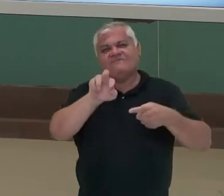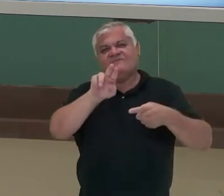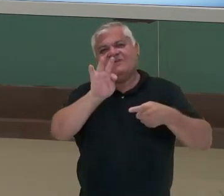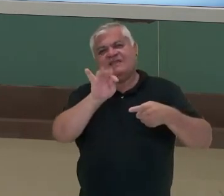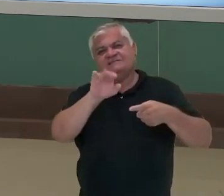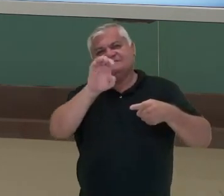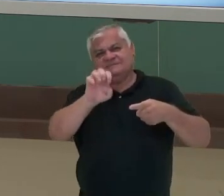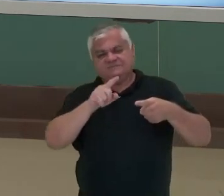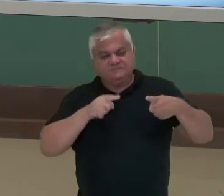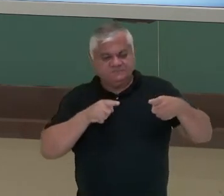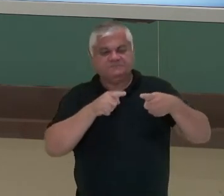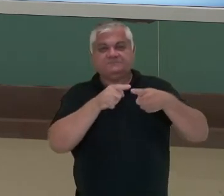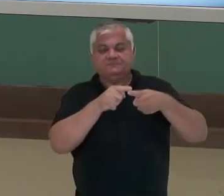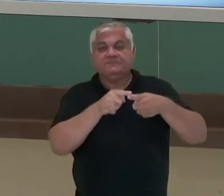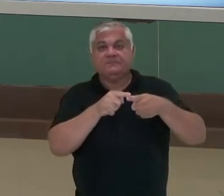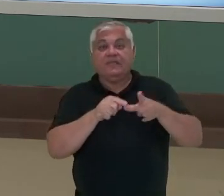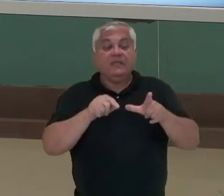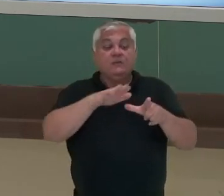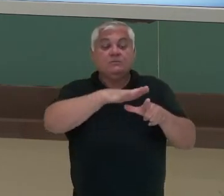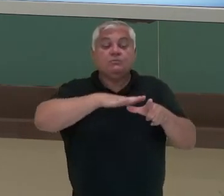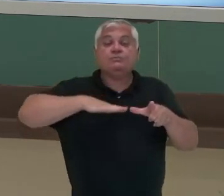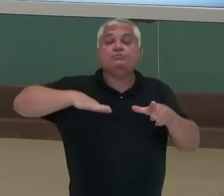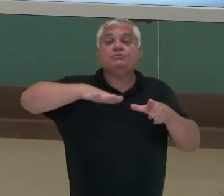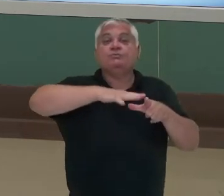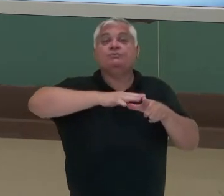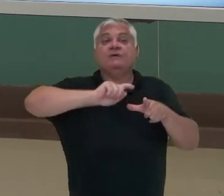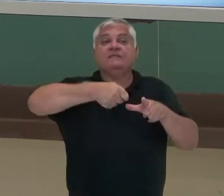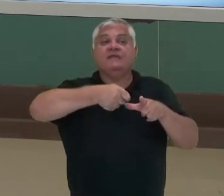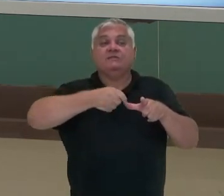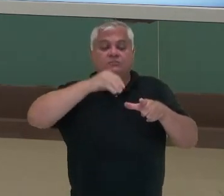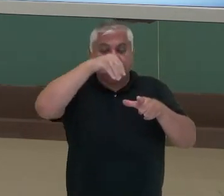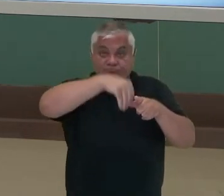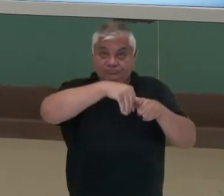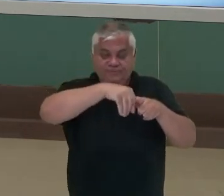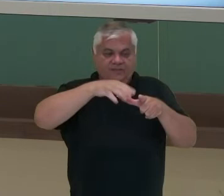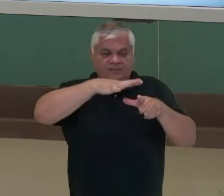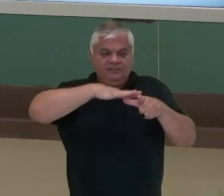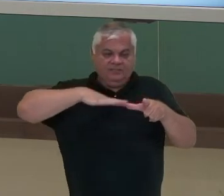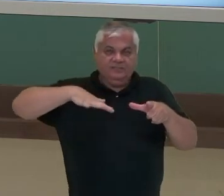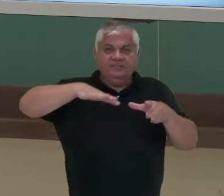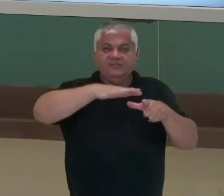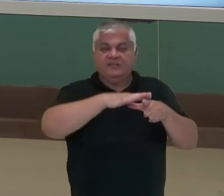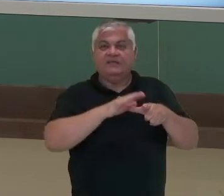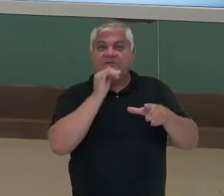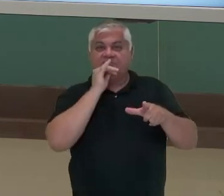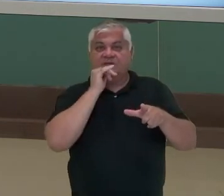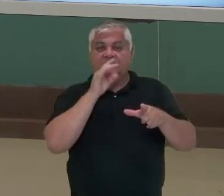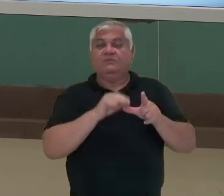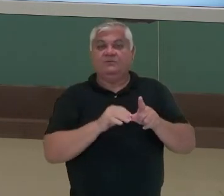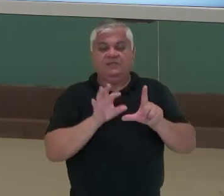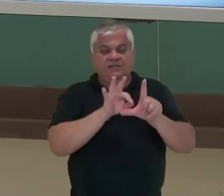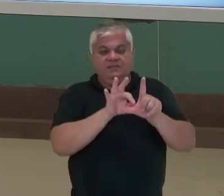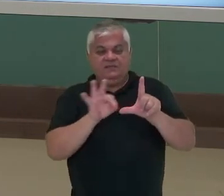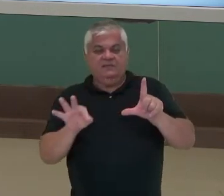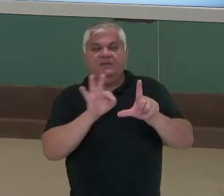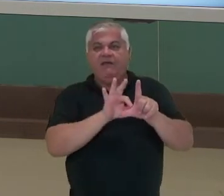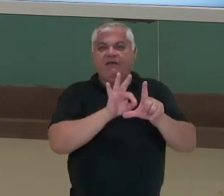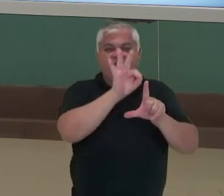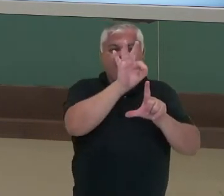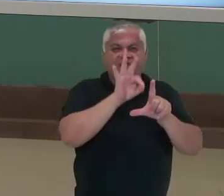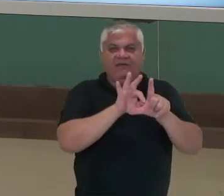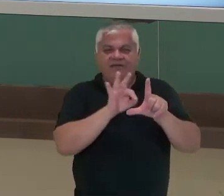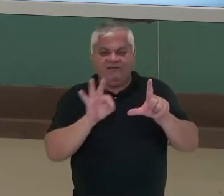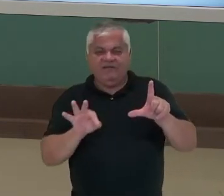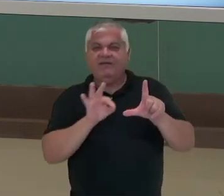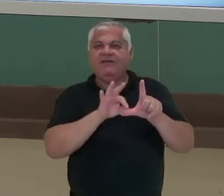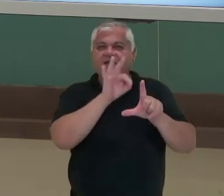vértice. O ângulo interno, que é formado exatamente por dois lados adjacentes, vão formar o que a gente chama